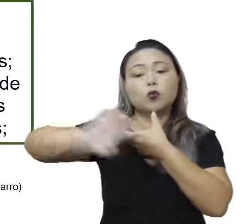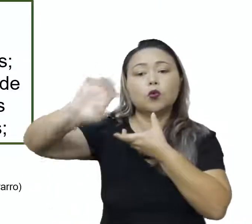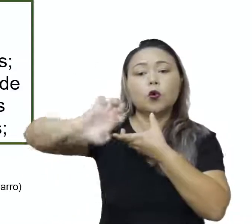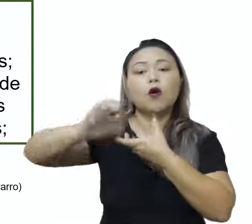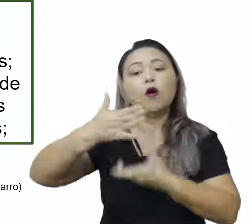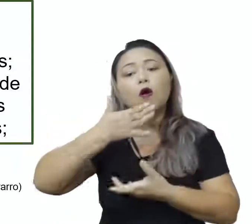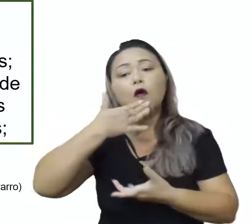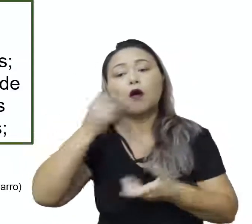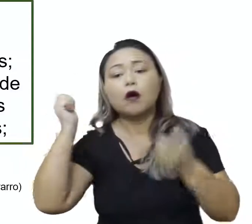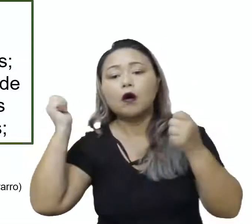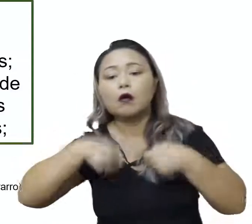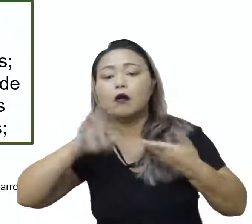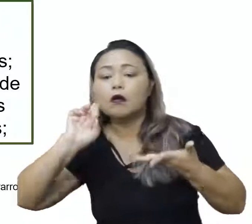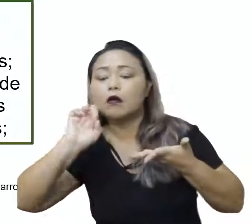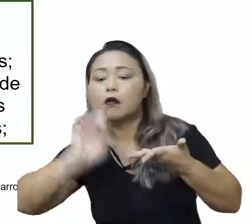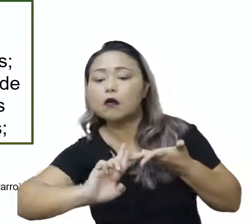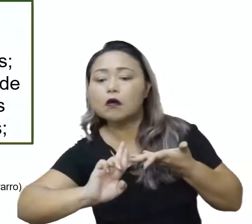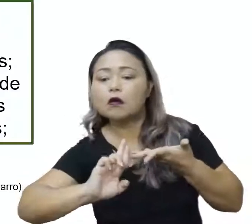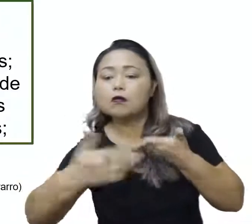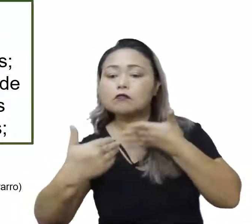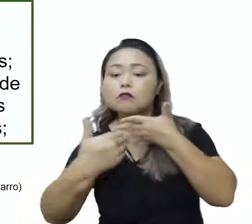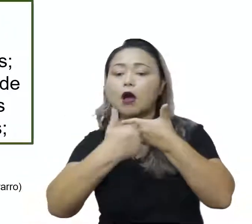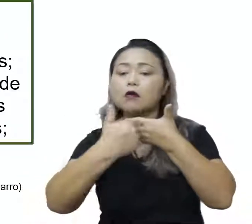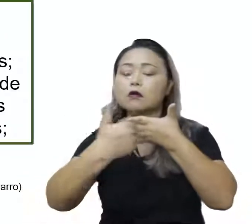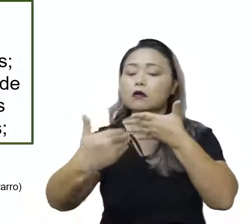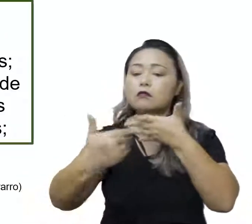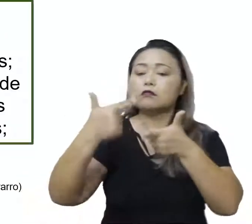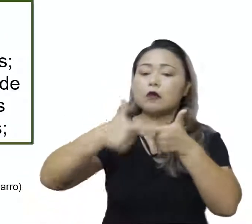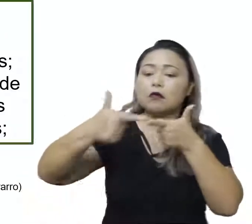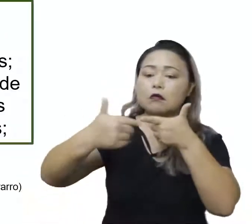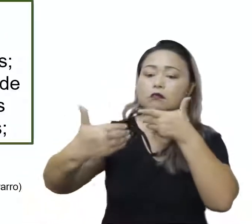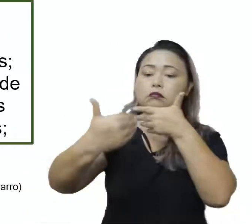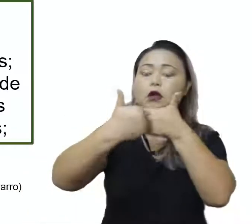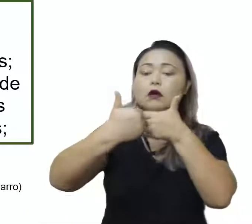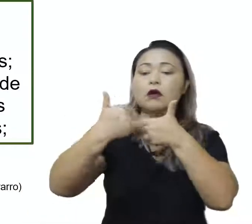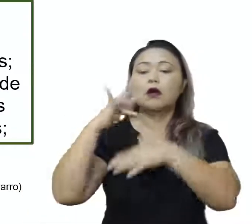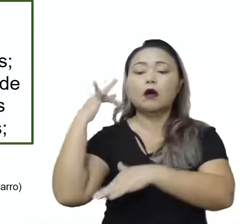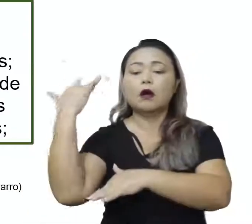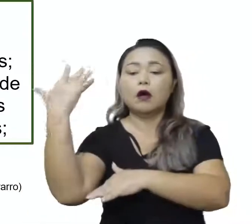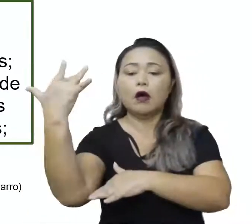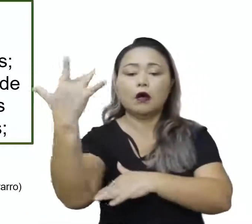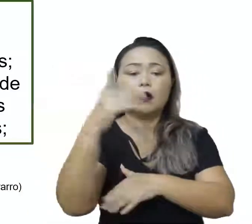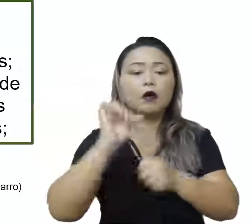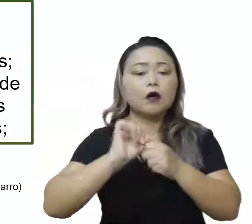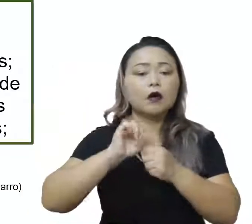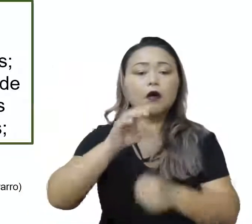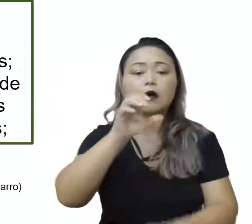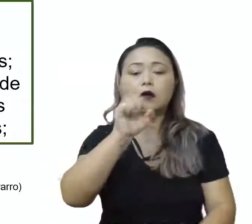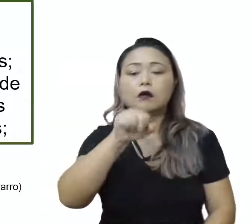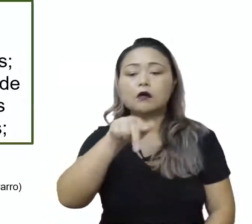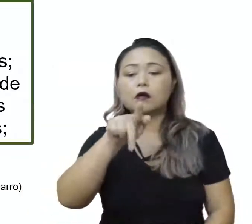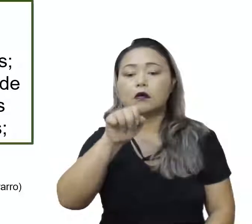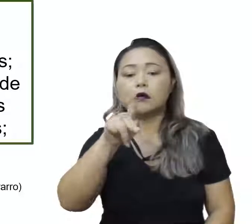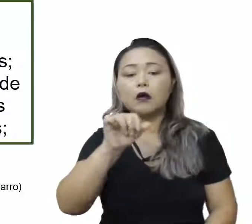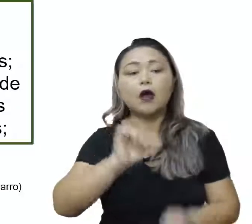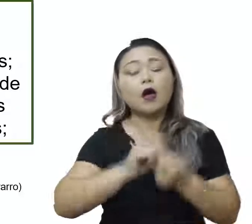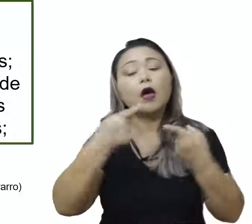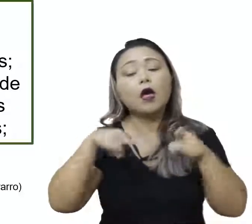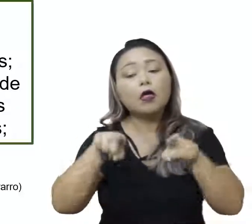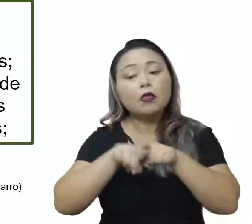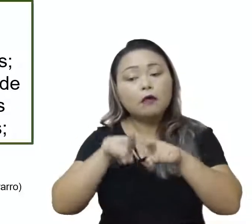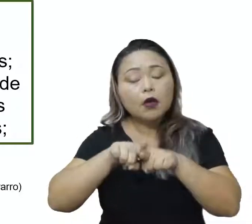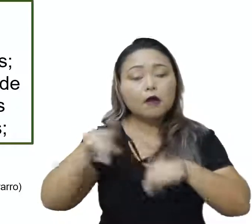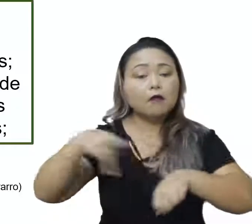capacidade de resposta às ameaças ambientais. Singapura é o país mais verde da